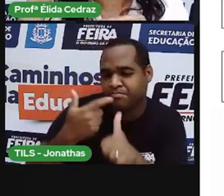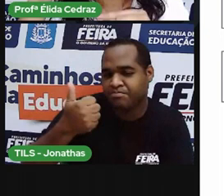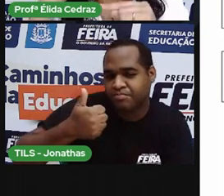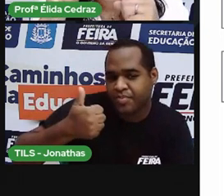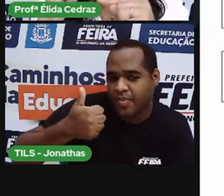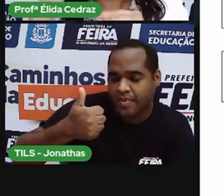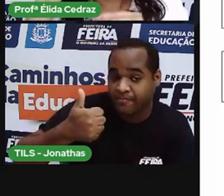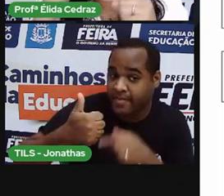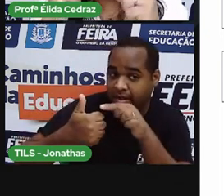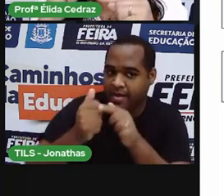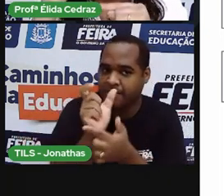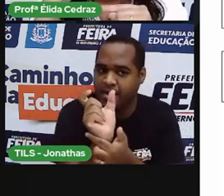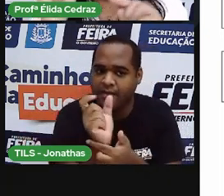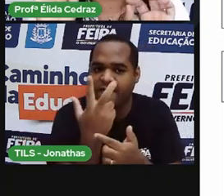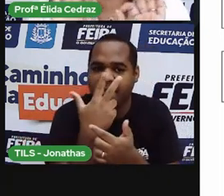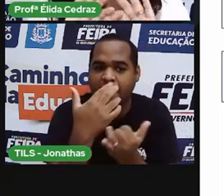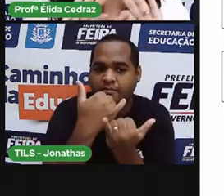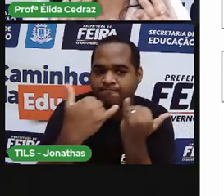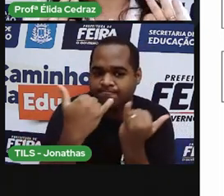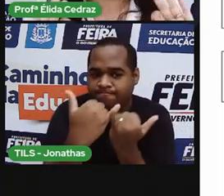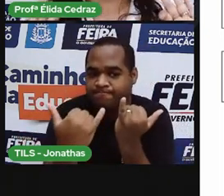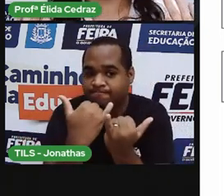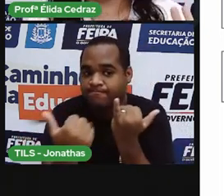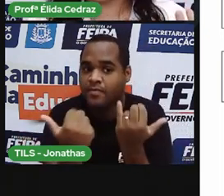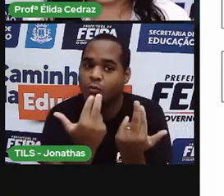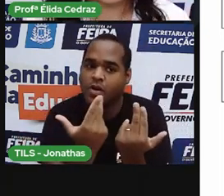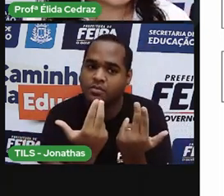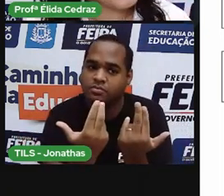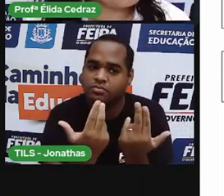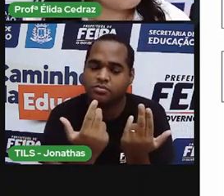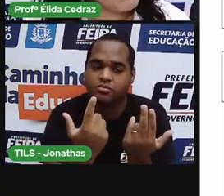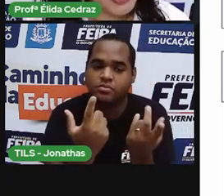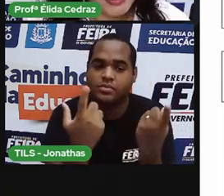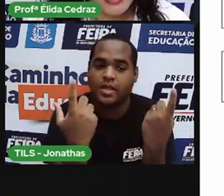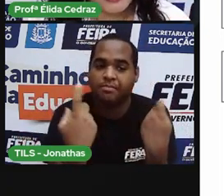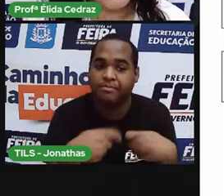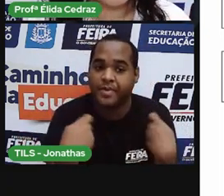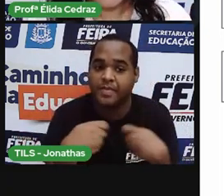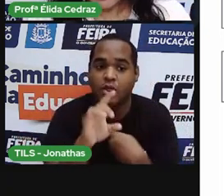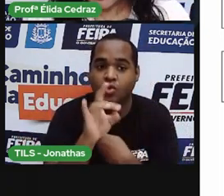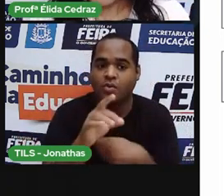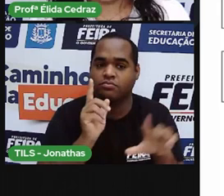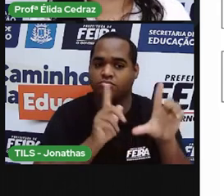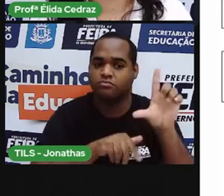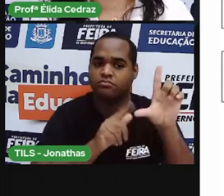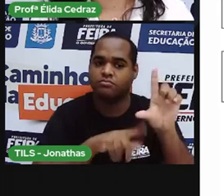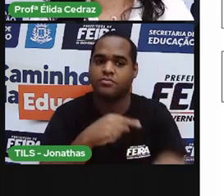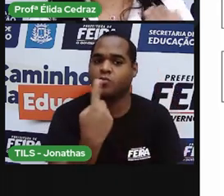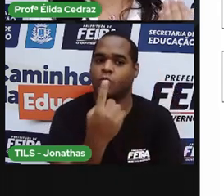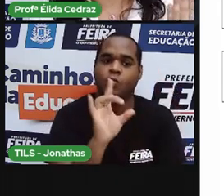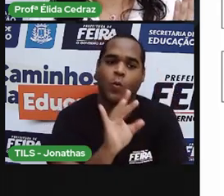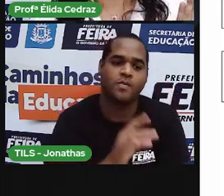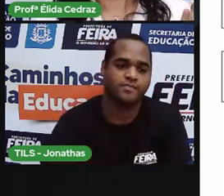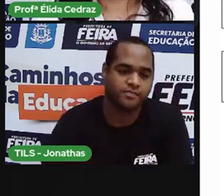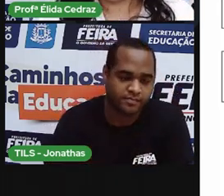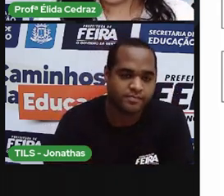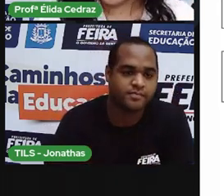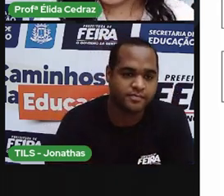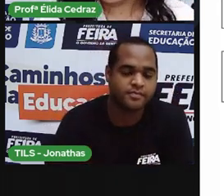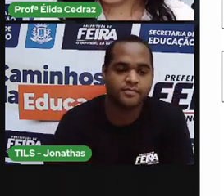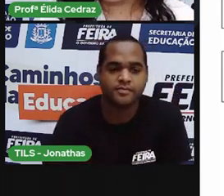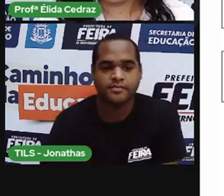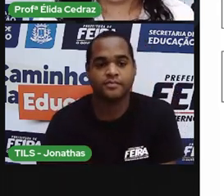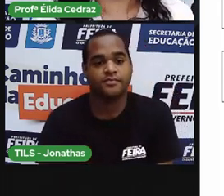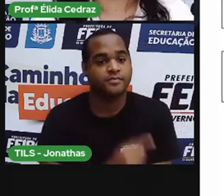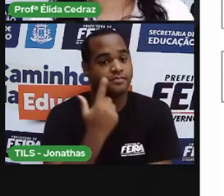letra é a igualzinha, só precisa da primeira letra. Então, olha